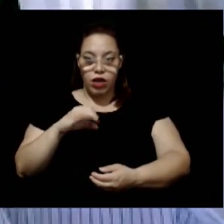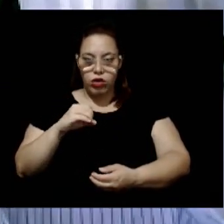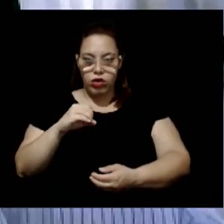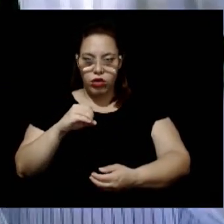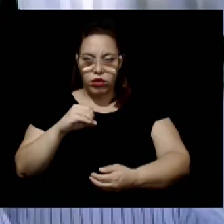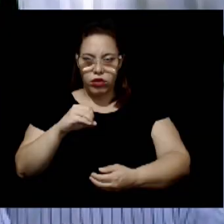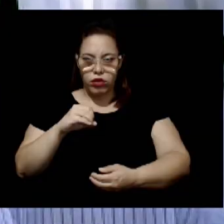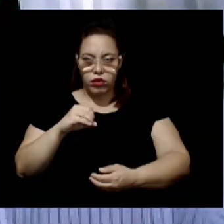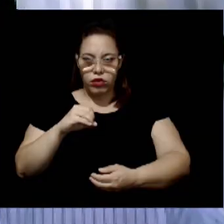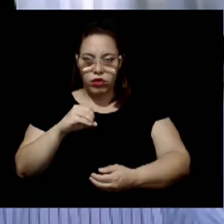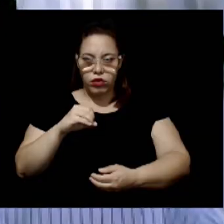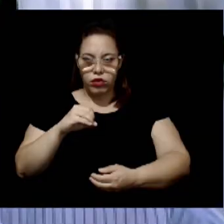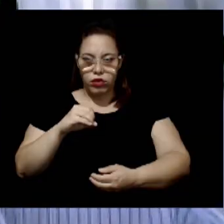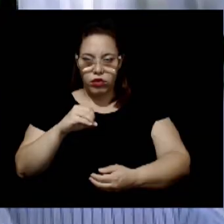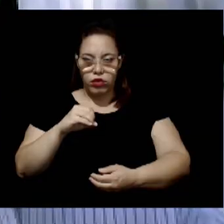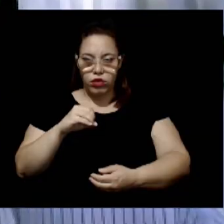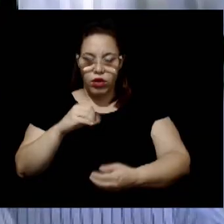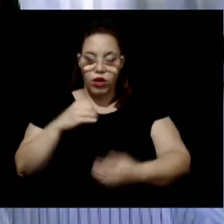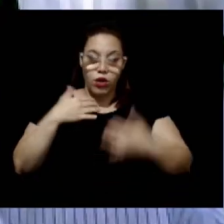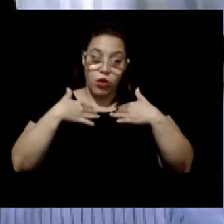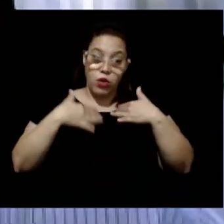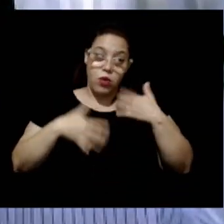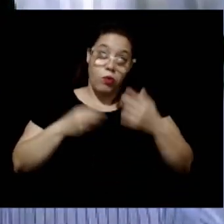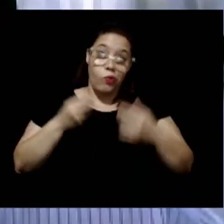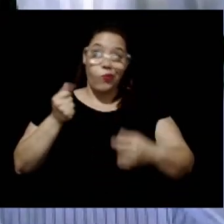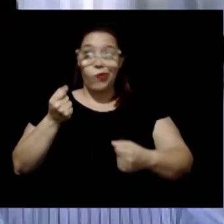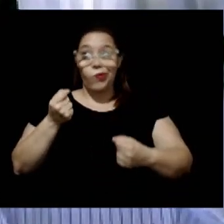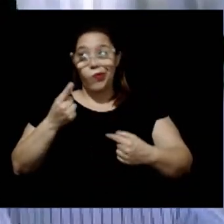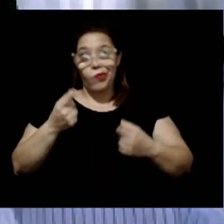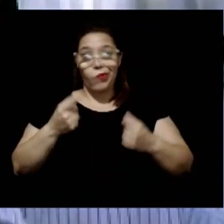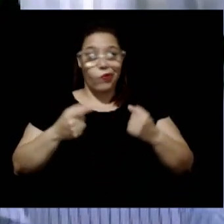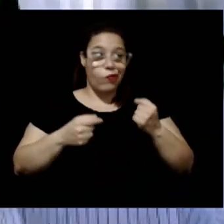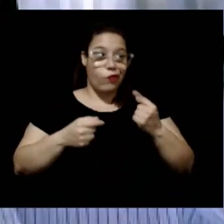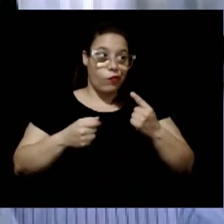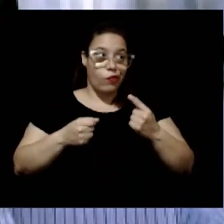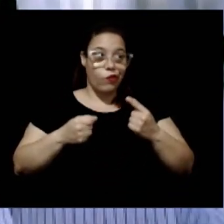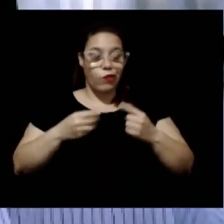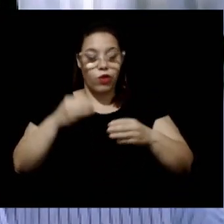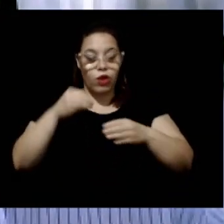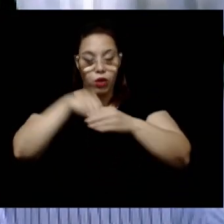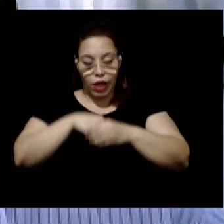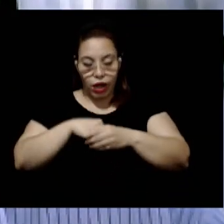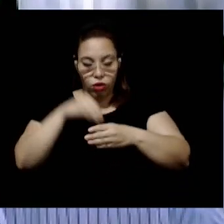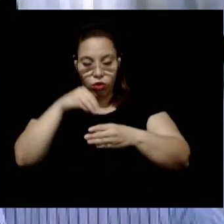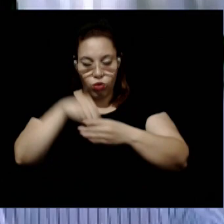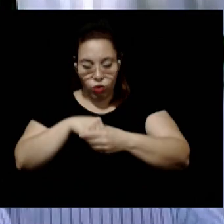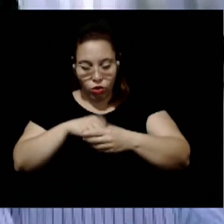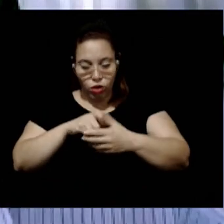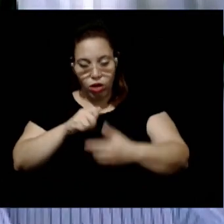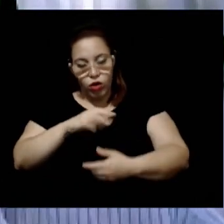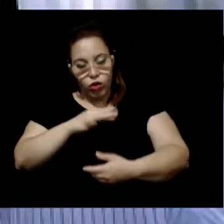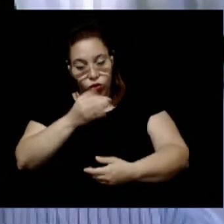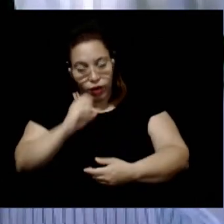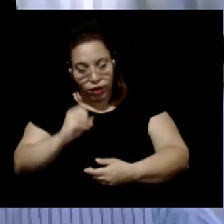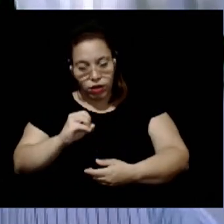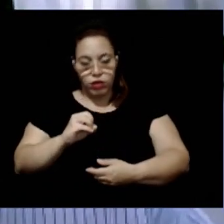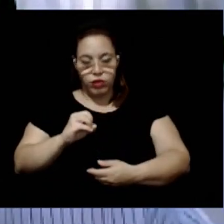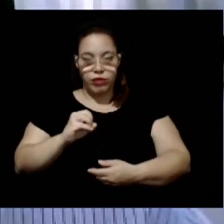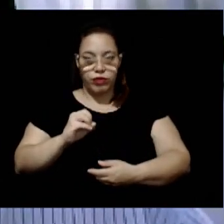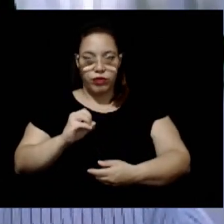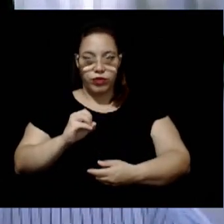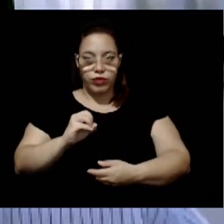da articulação. Alguns poucos são dentro da articulação, mas em volta. Pode gerar dor